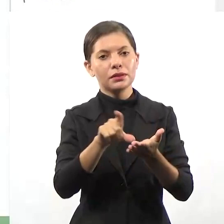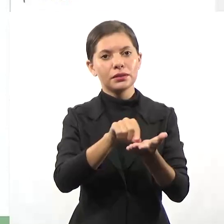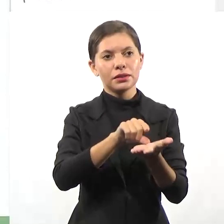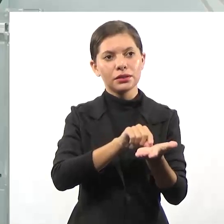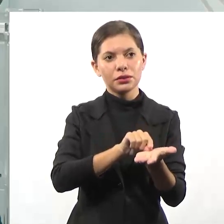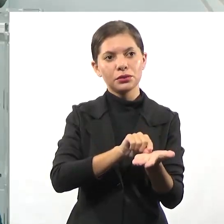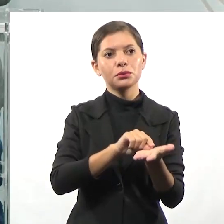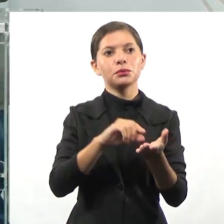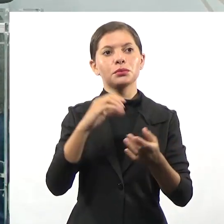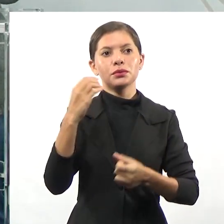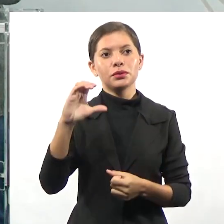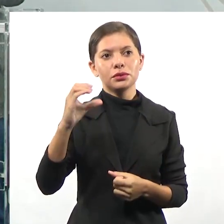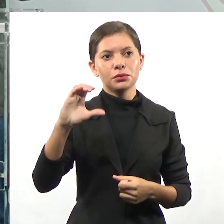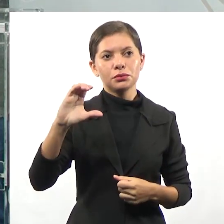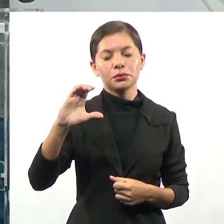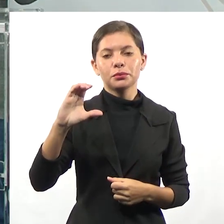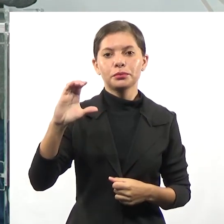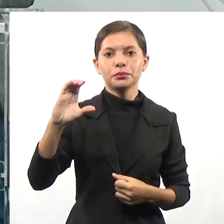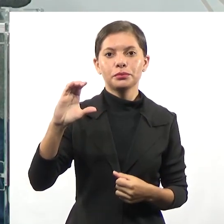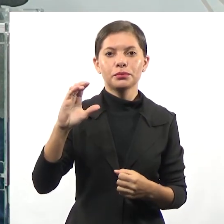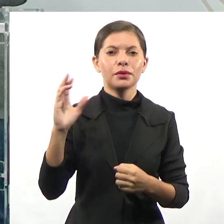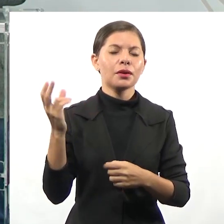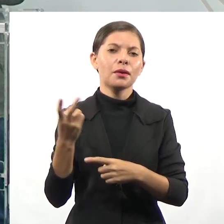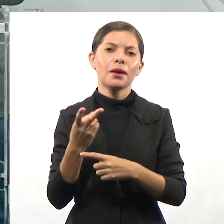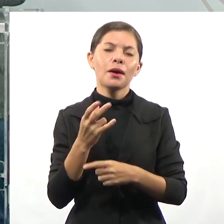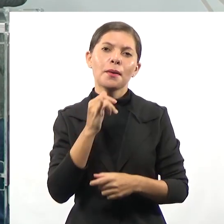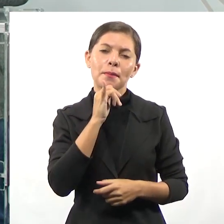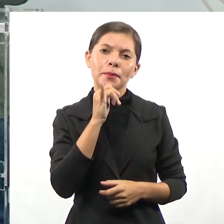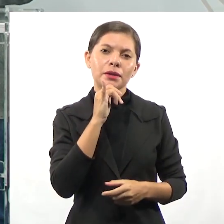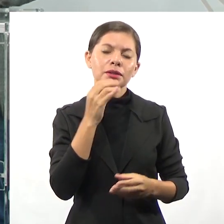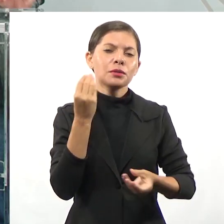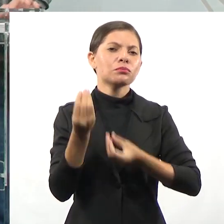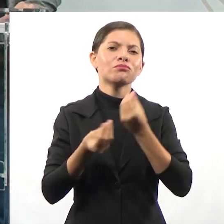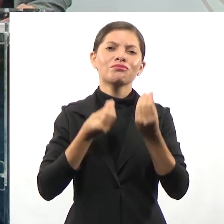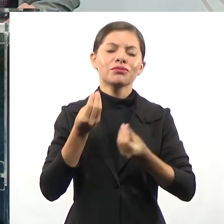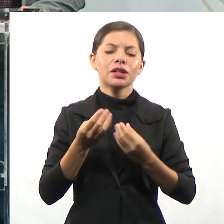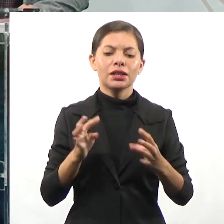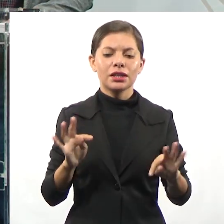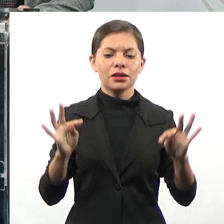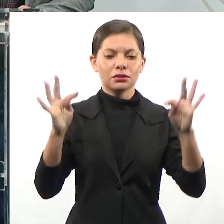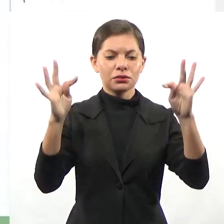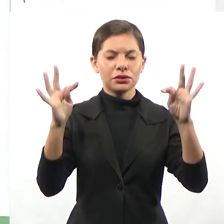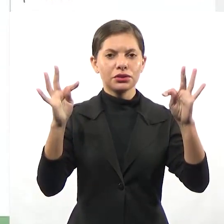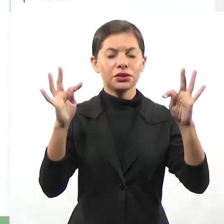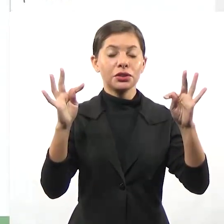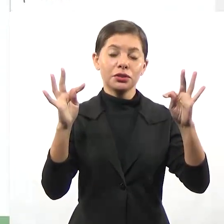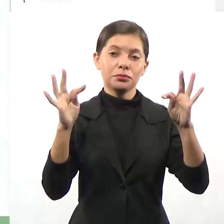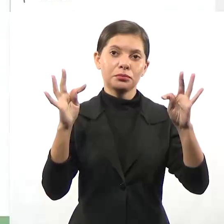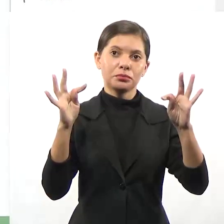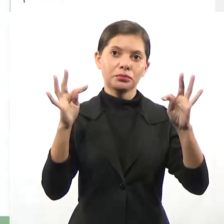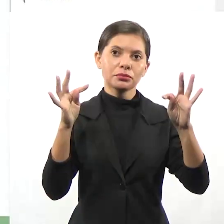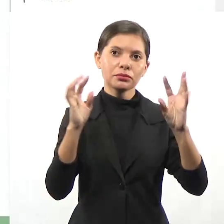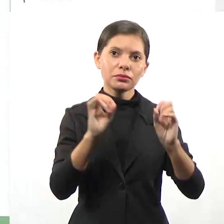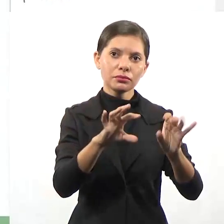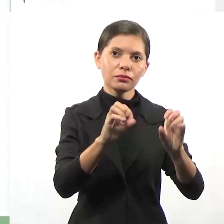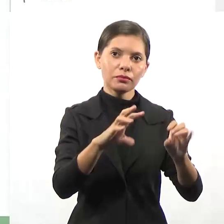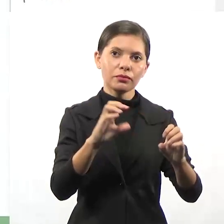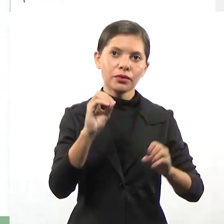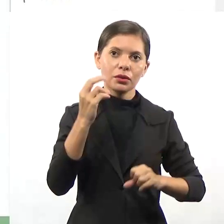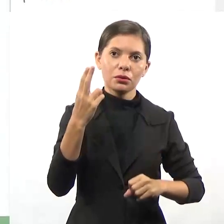educacionais ou artigos que tratam sobre tecnologias educacionais. Então, eu vou digitar